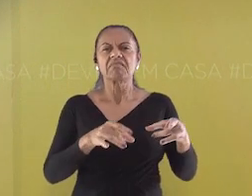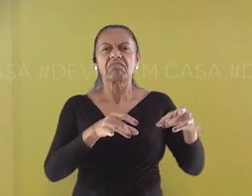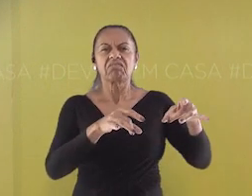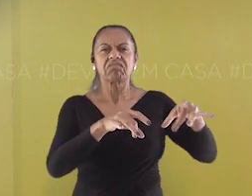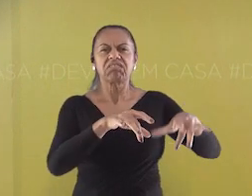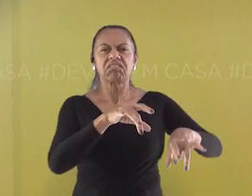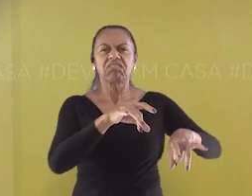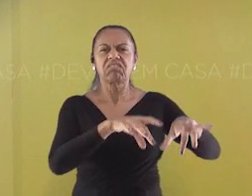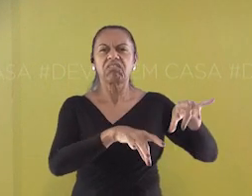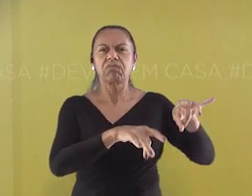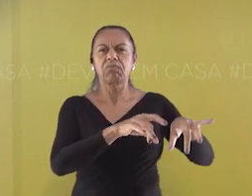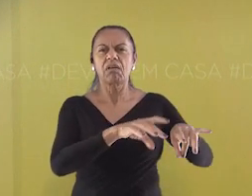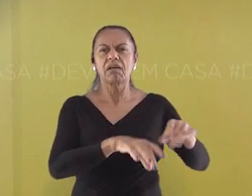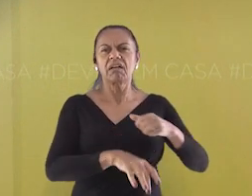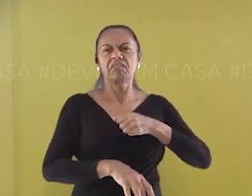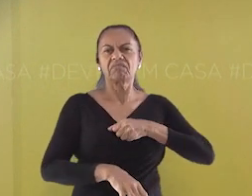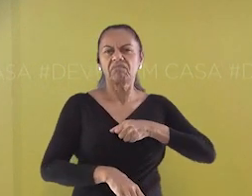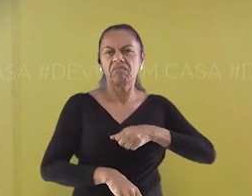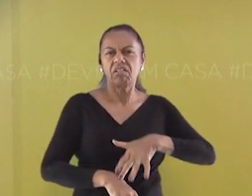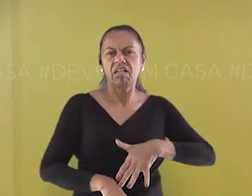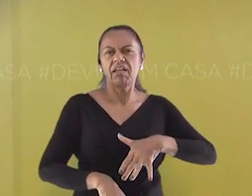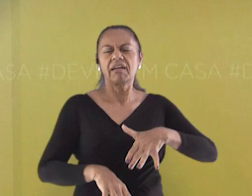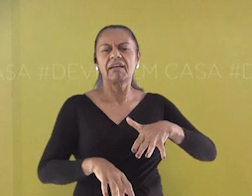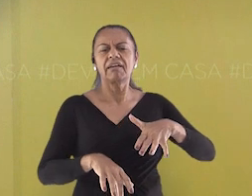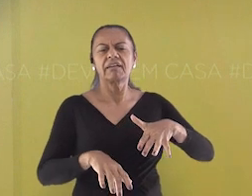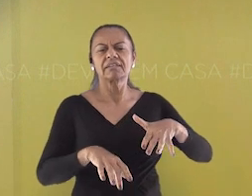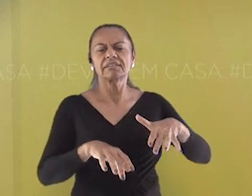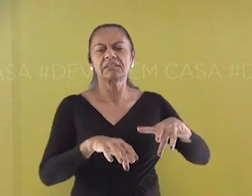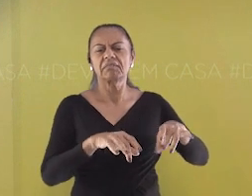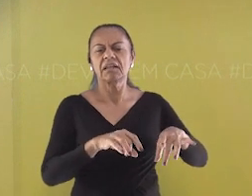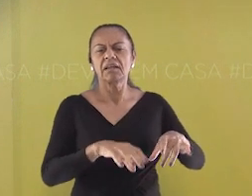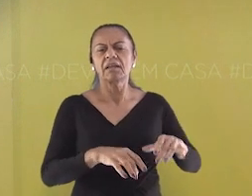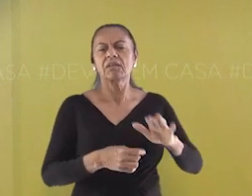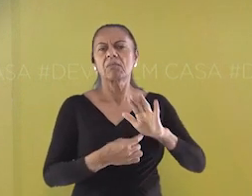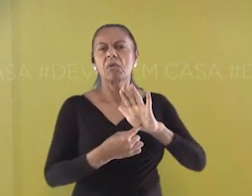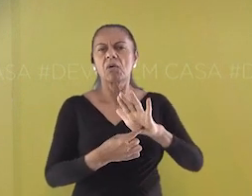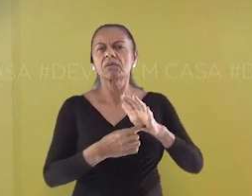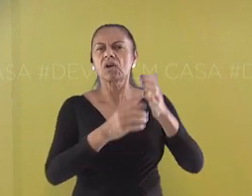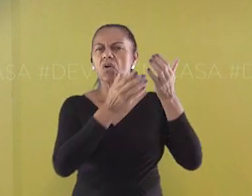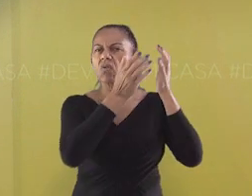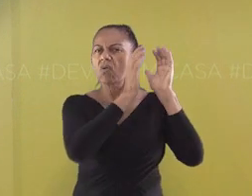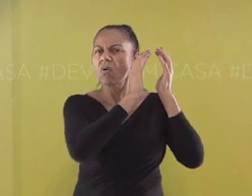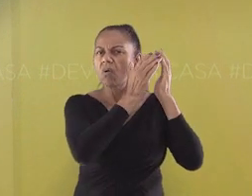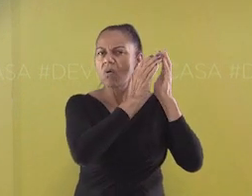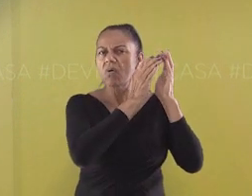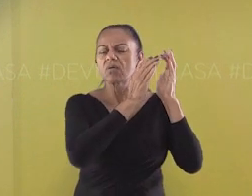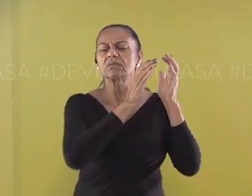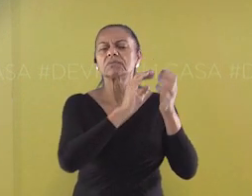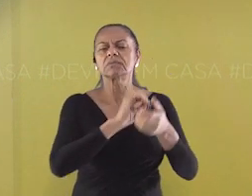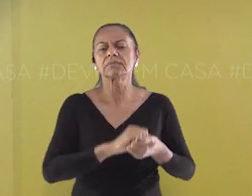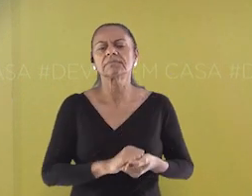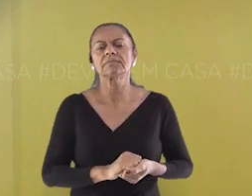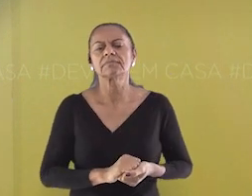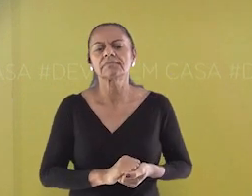os restos, que incluem todos os tipos de vestígios rígidos. Aqui no caso apresentamos